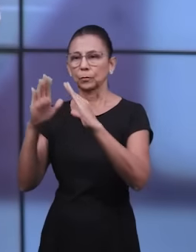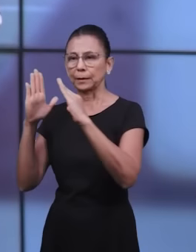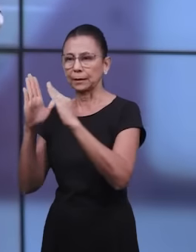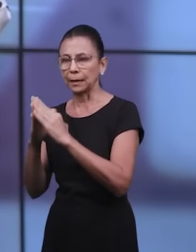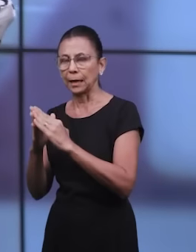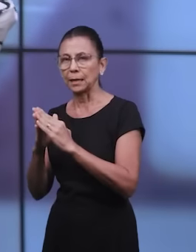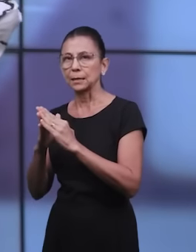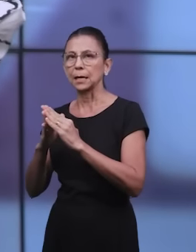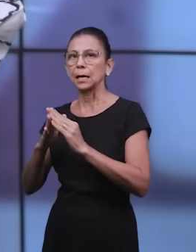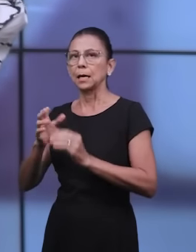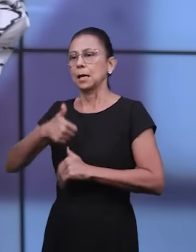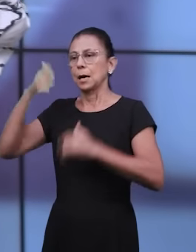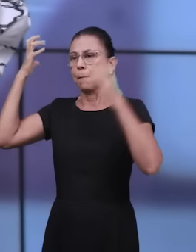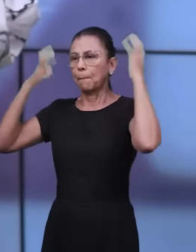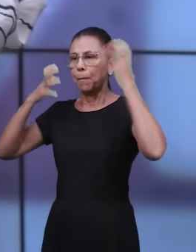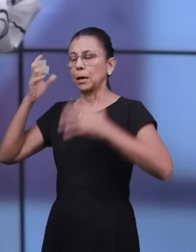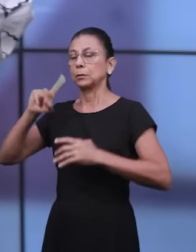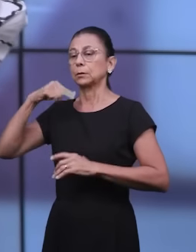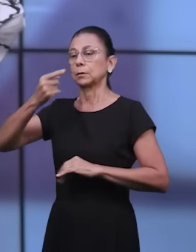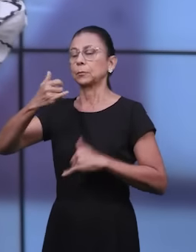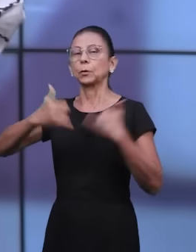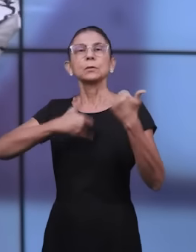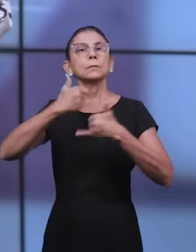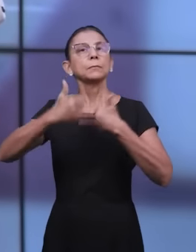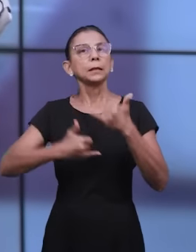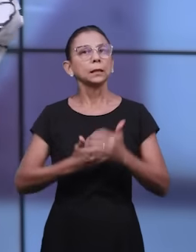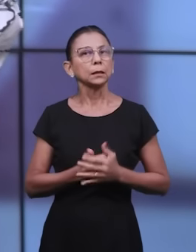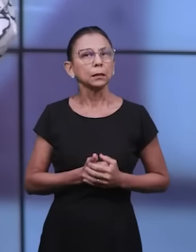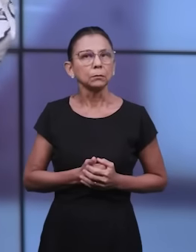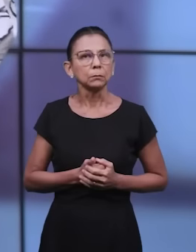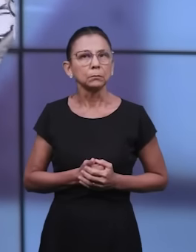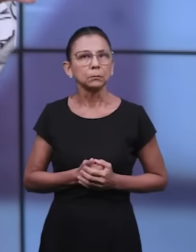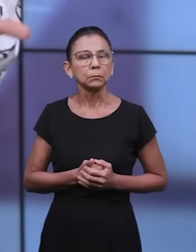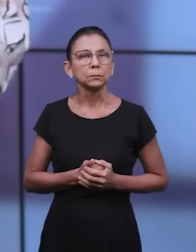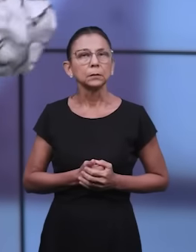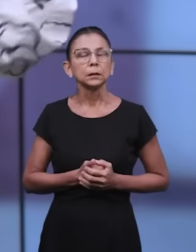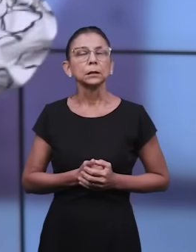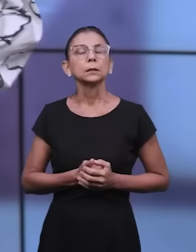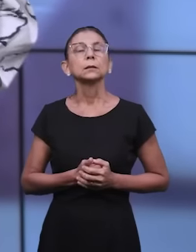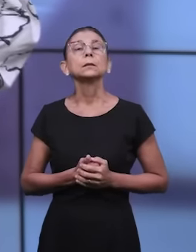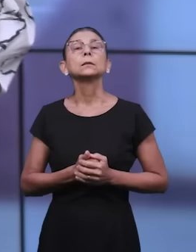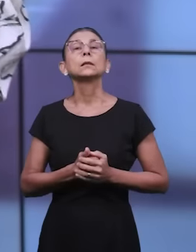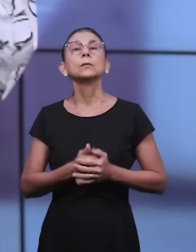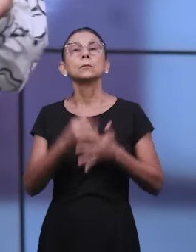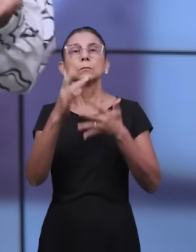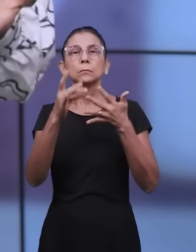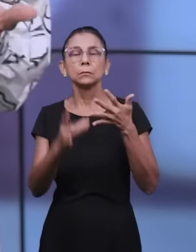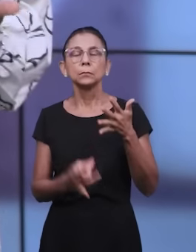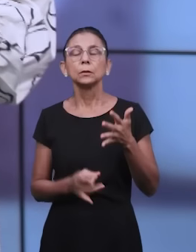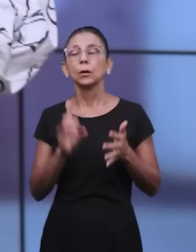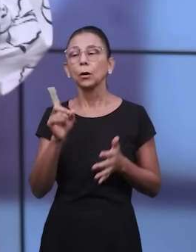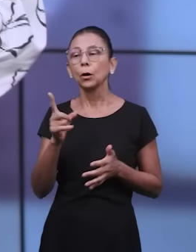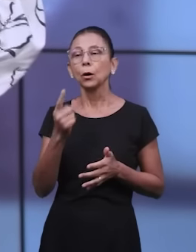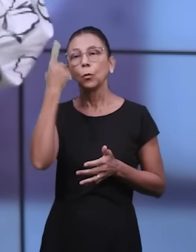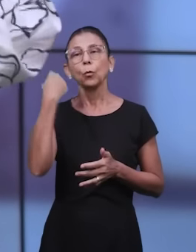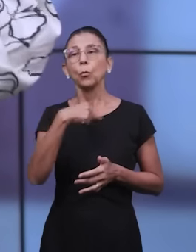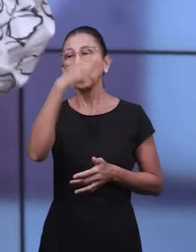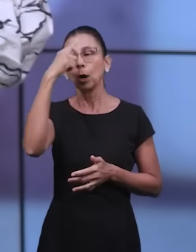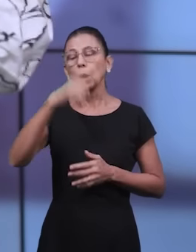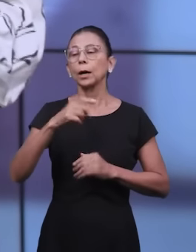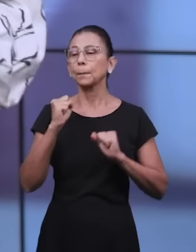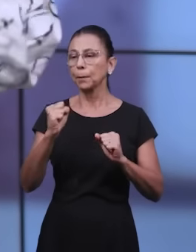banho. Irmãos, a orientação deve ser prática. Defina com eles qual horário por dia. Será de 18 às